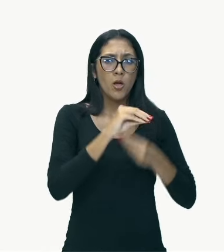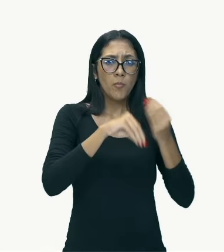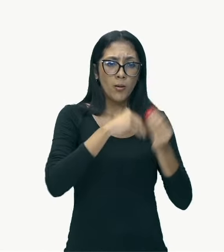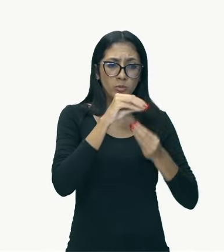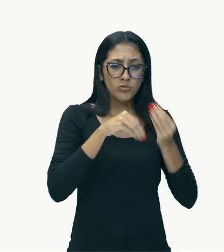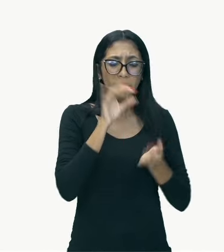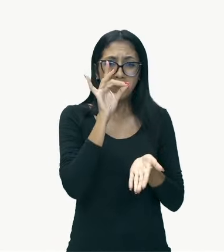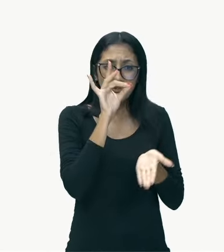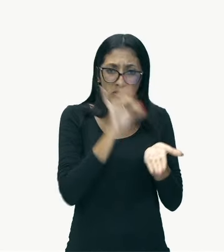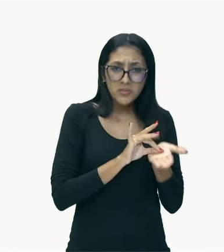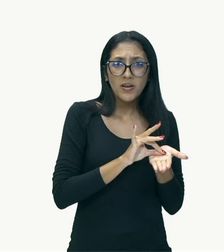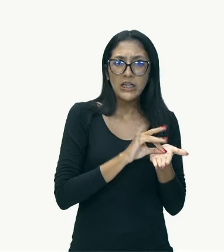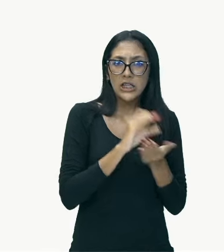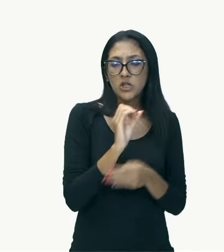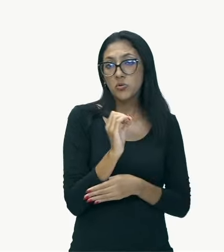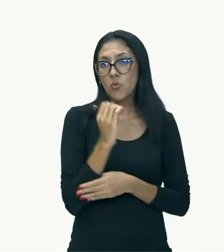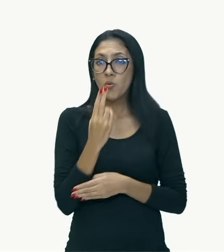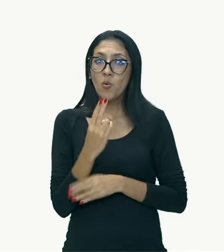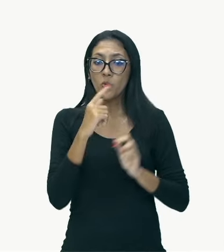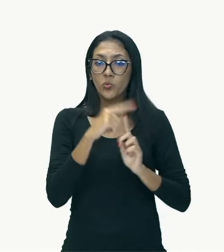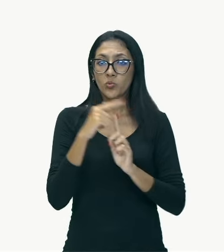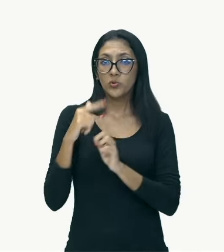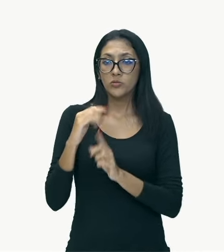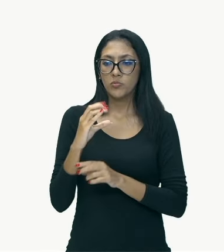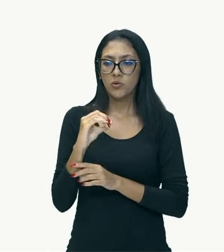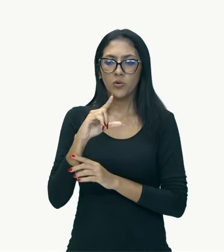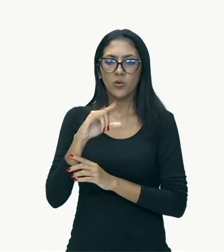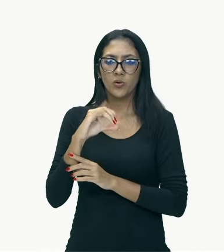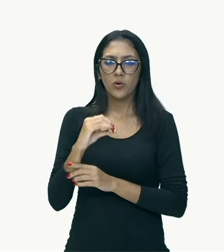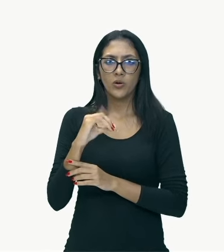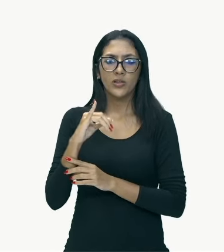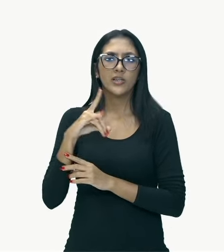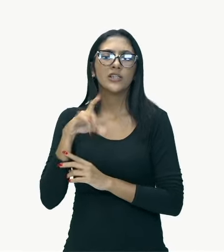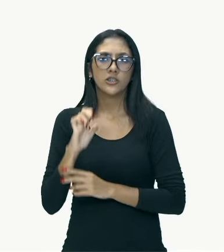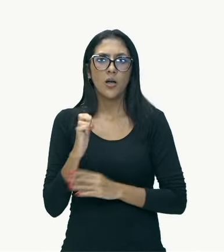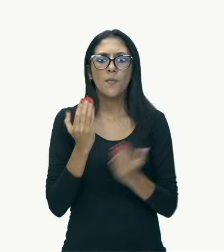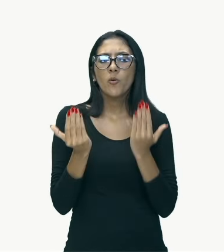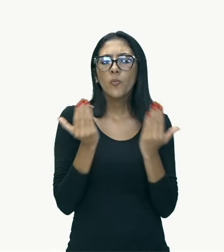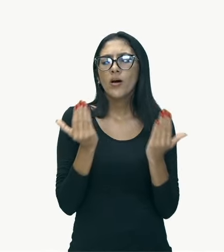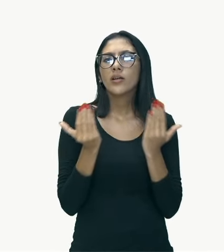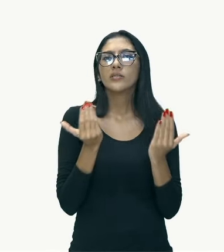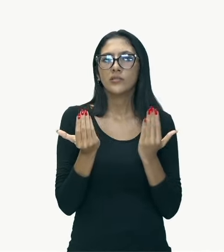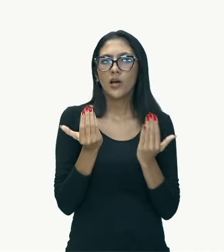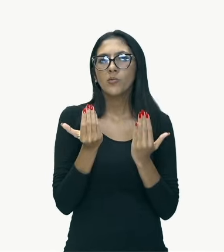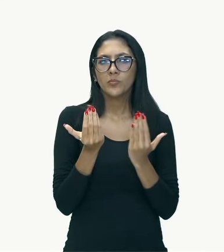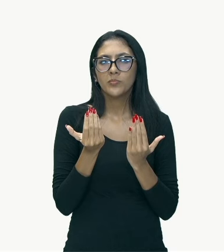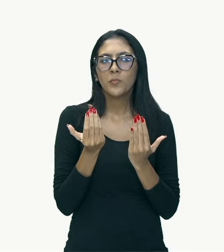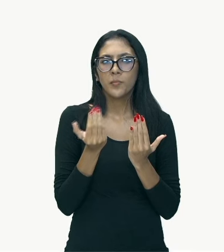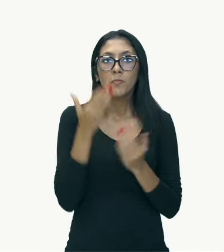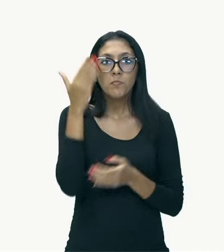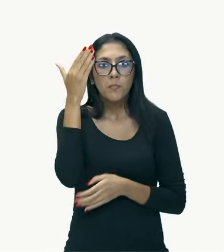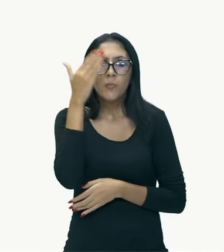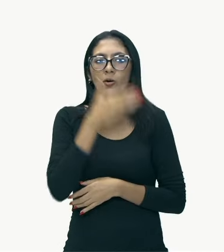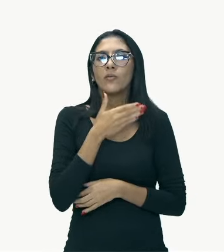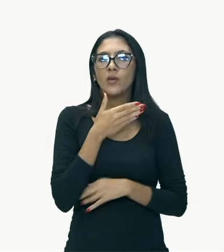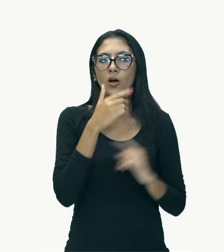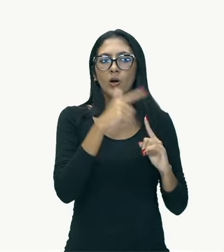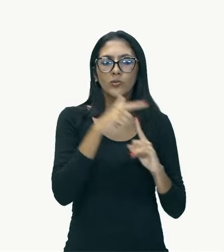tá? Aí, gente, o que ocorre, o que a gente pode perceber nesse efeito,